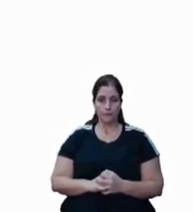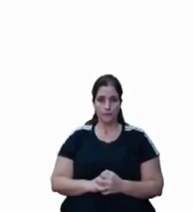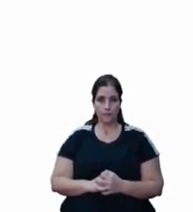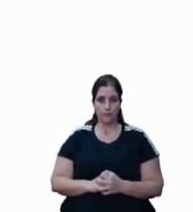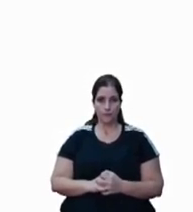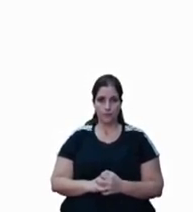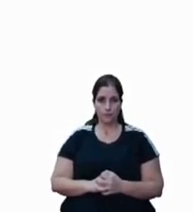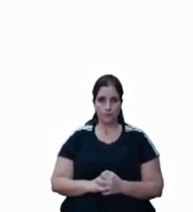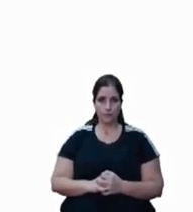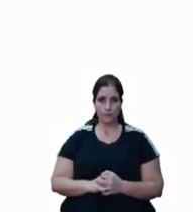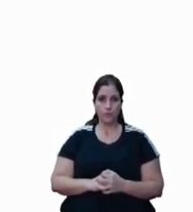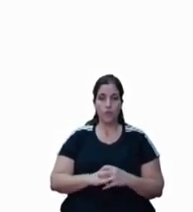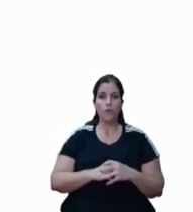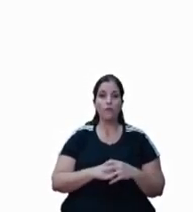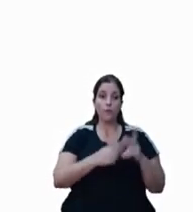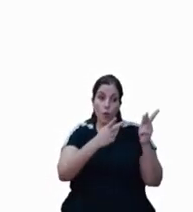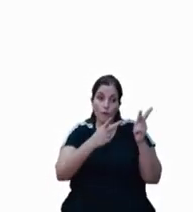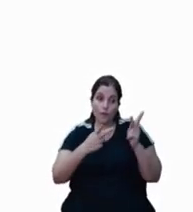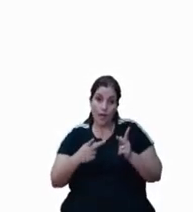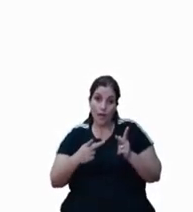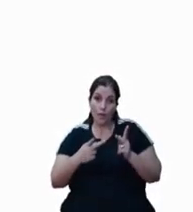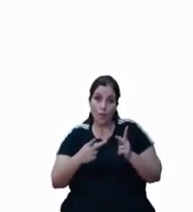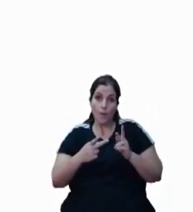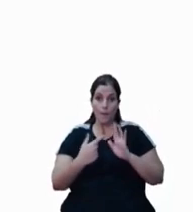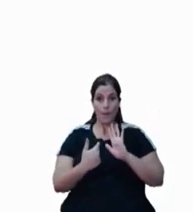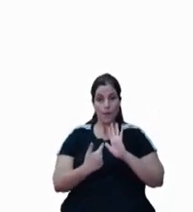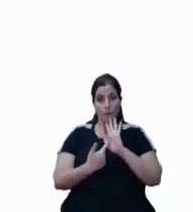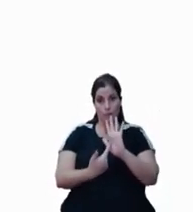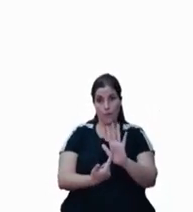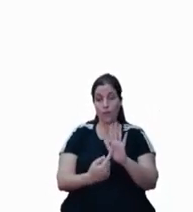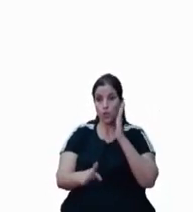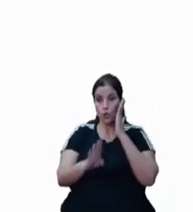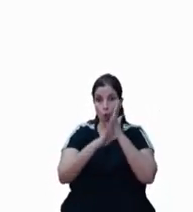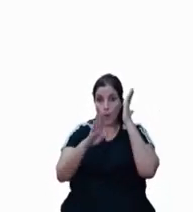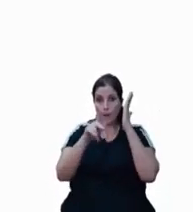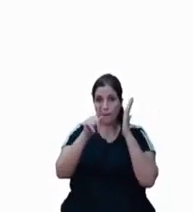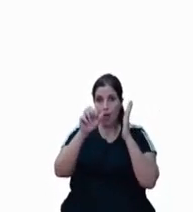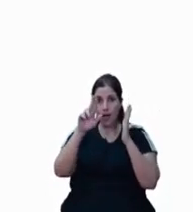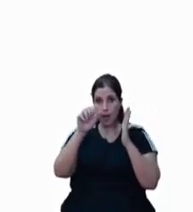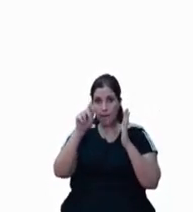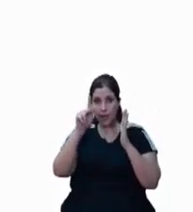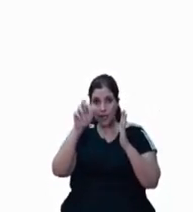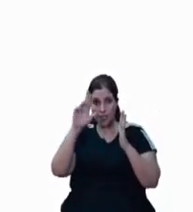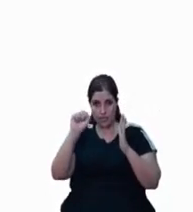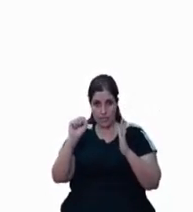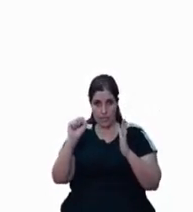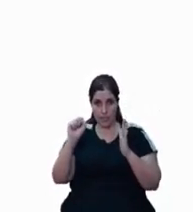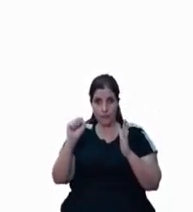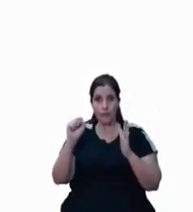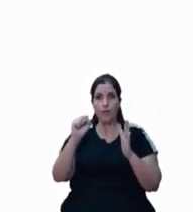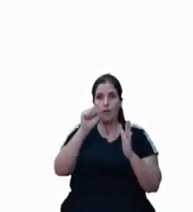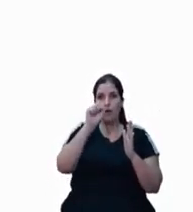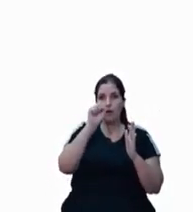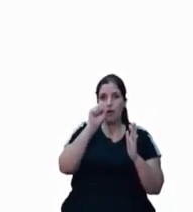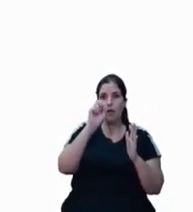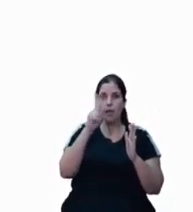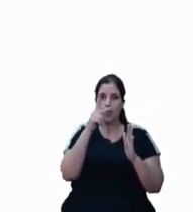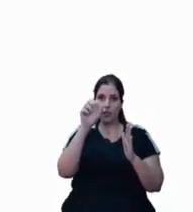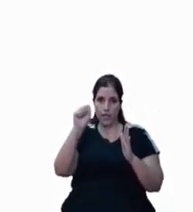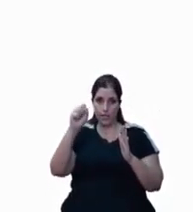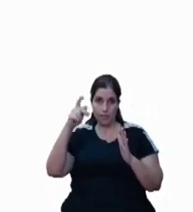Fui convidado a falar sobre o diagnóstico de paraparesia espástica hereditária, abreviada como HSP, e